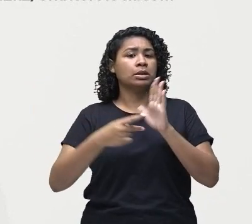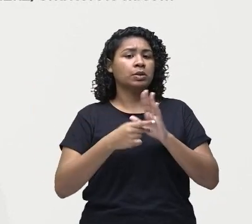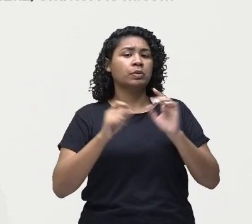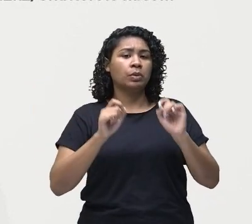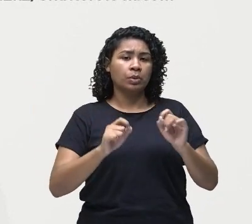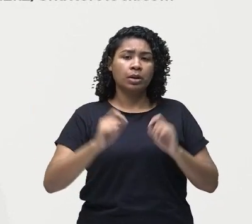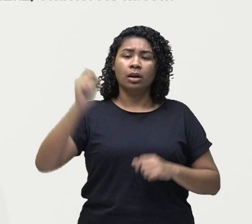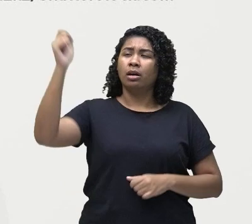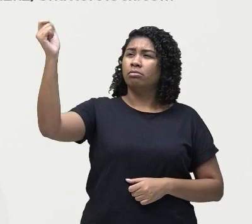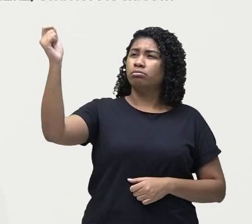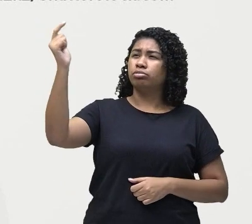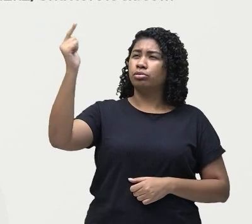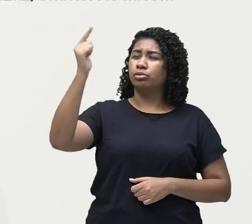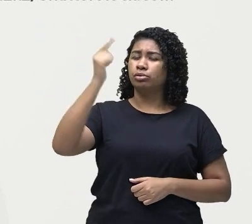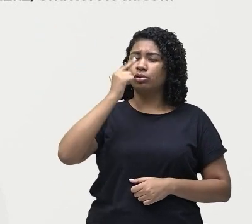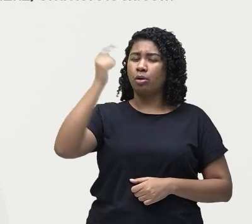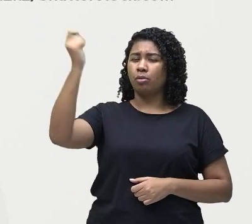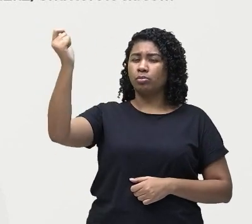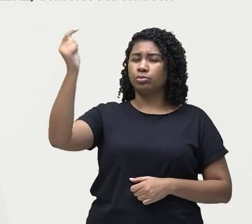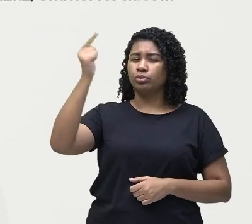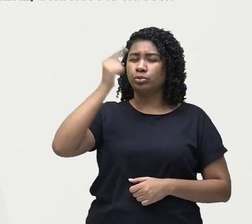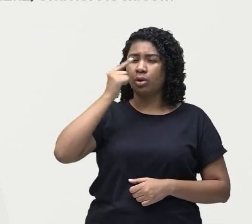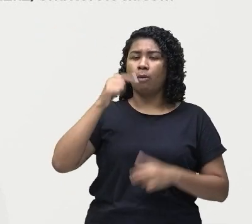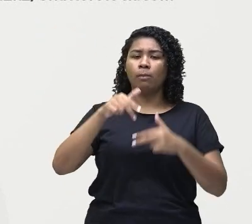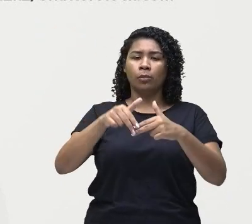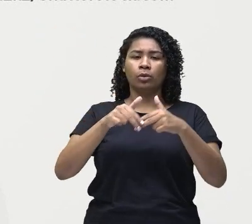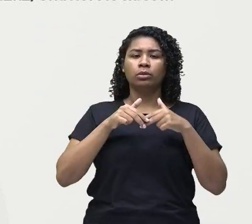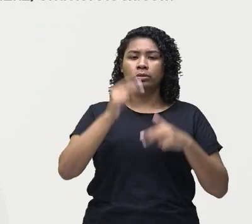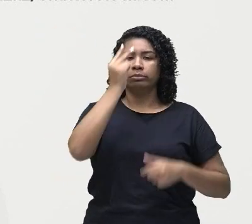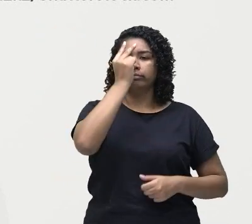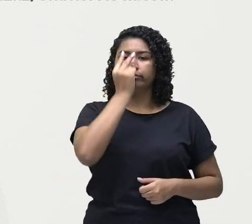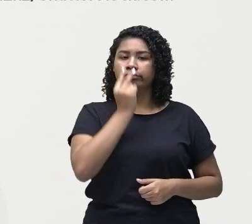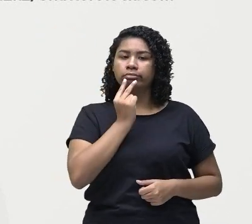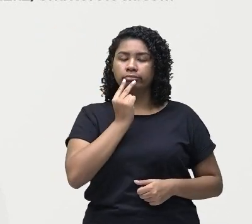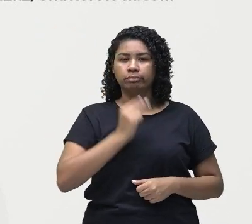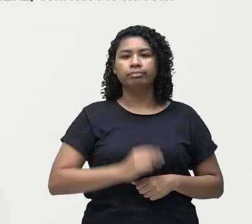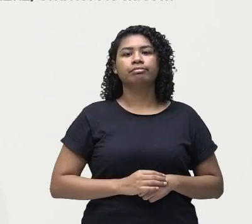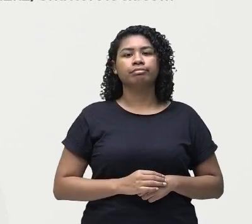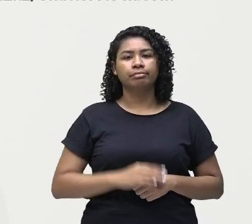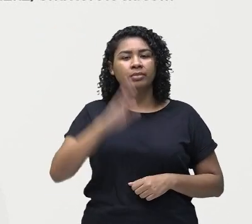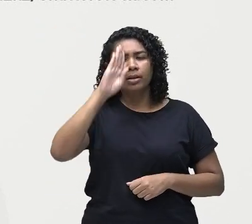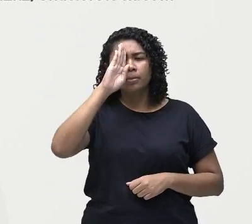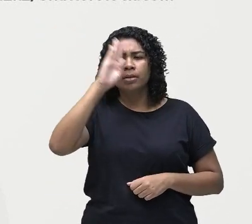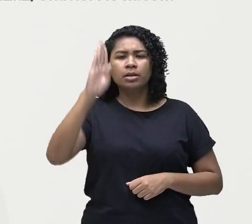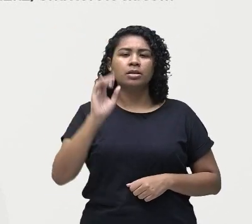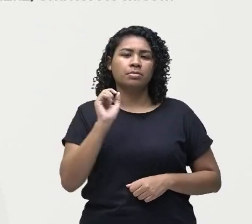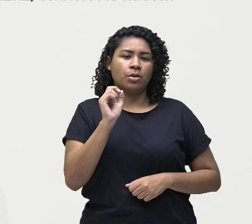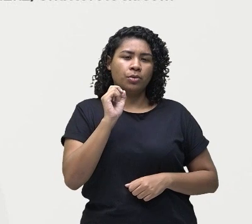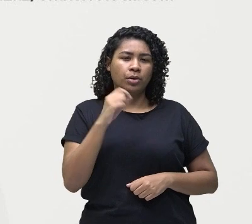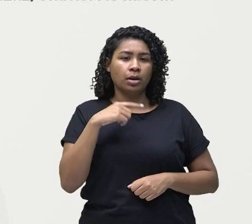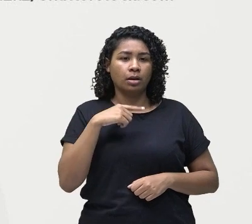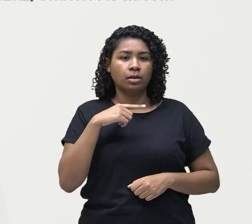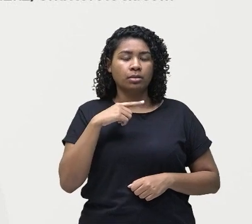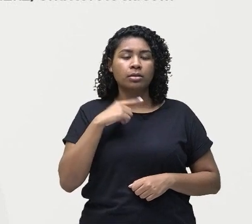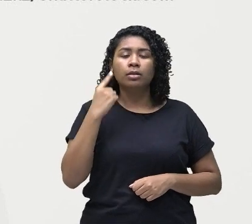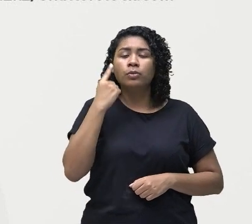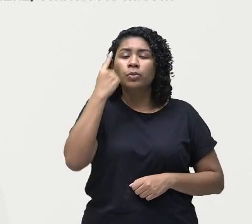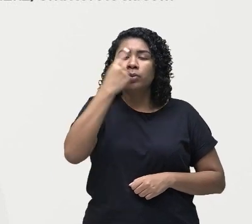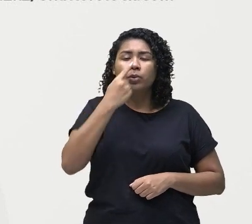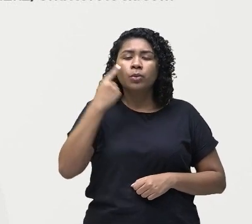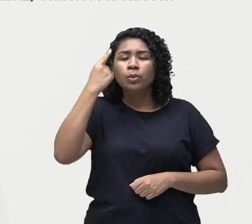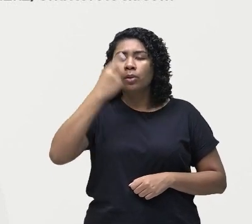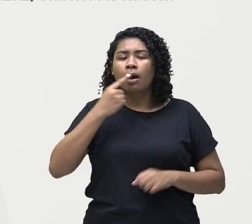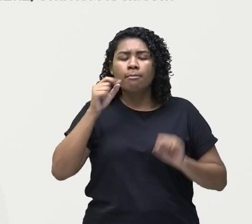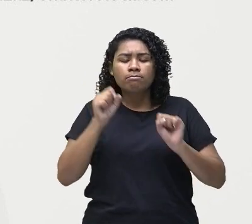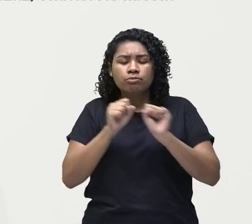radiação solar. Essa doença afeta o cristalino ocular, provocando lesões